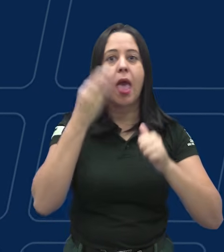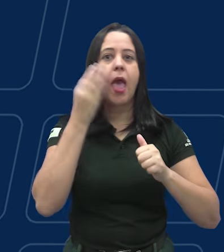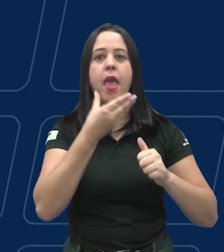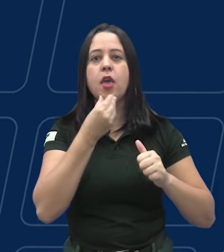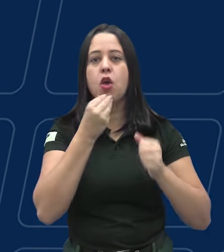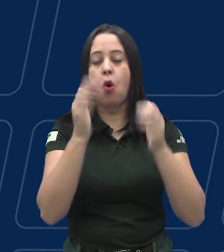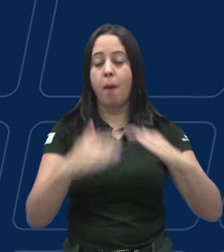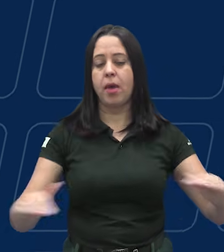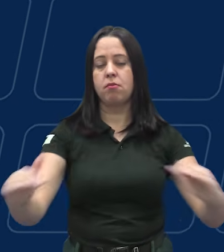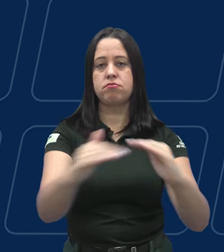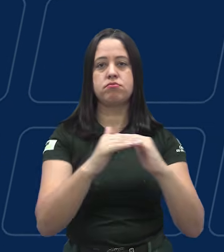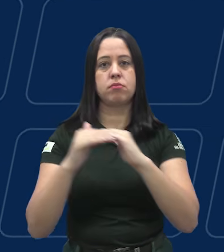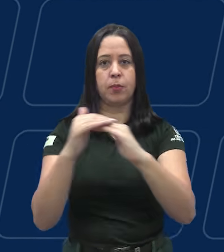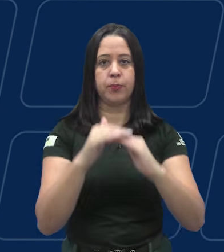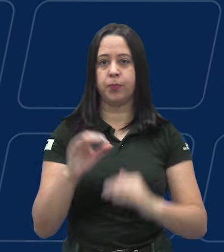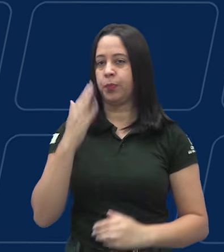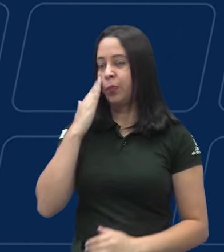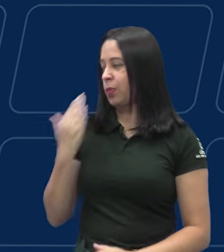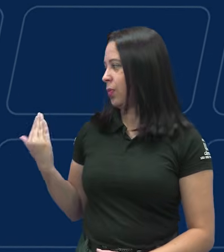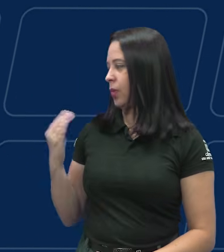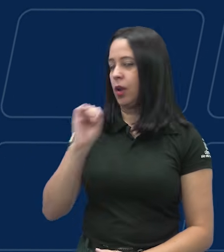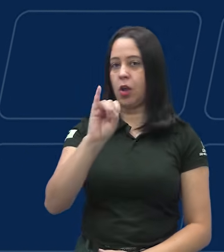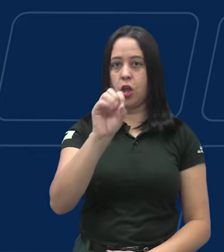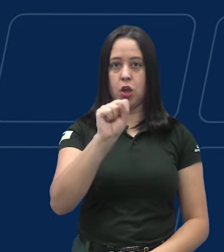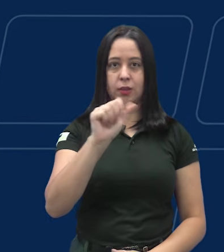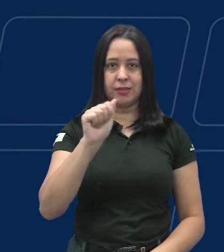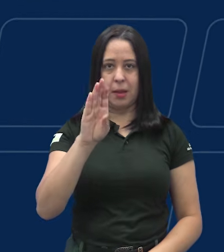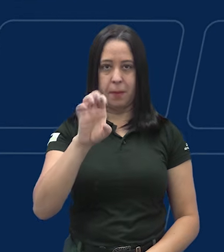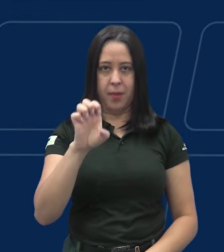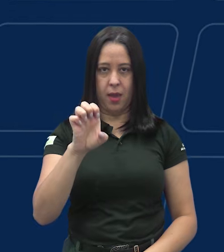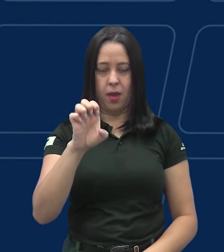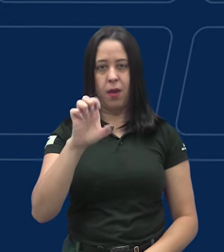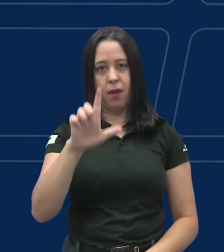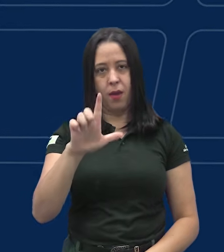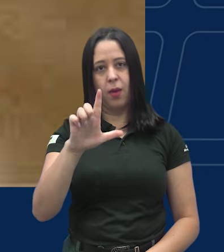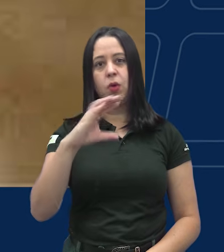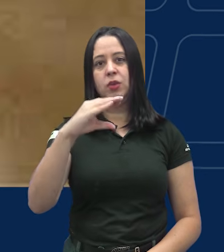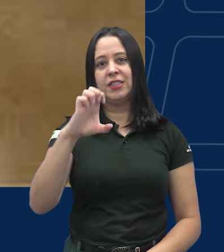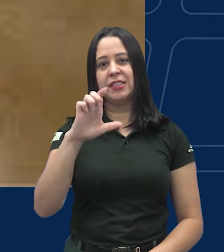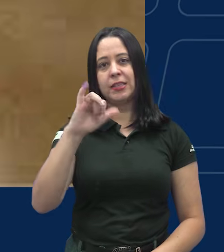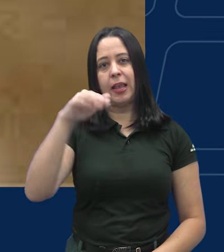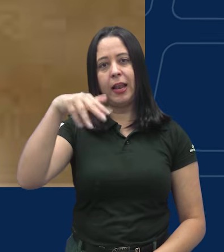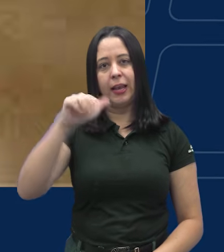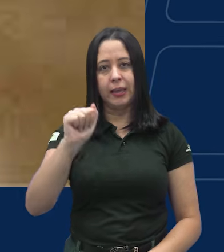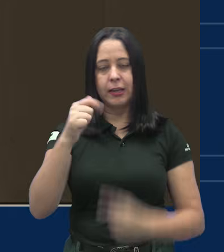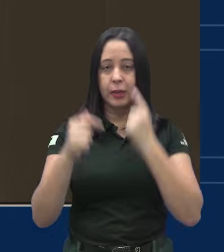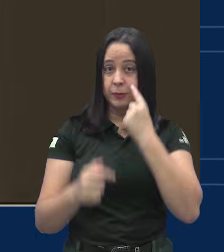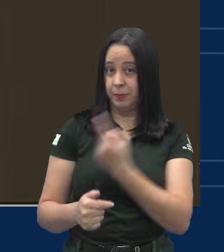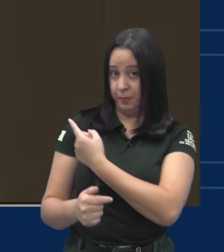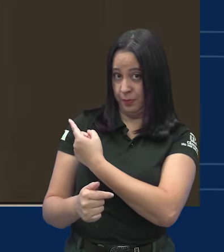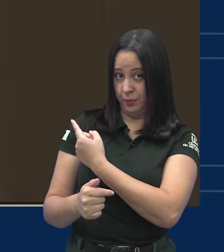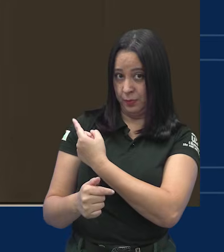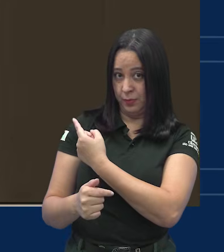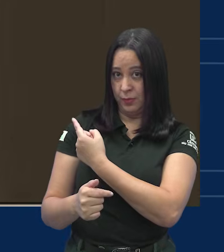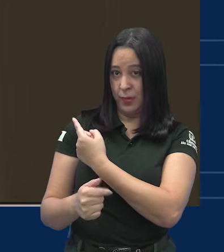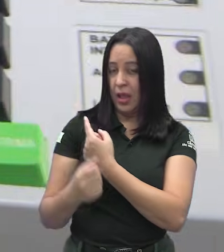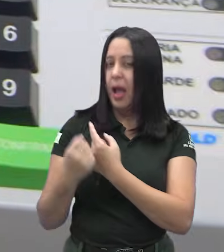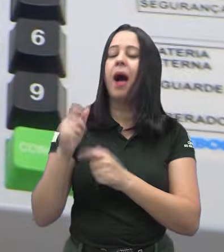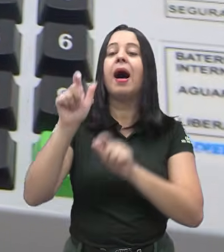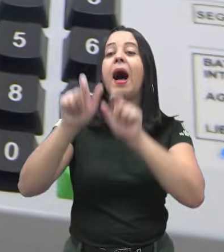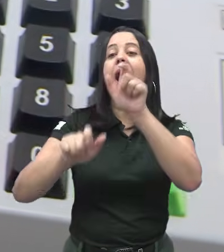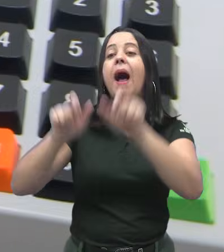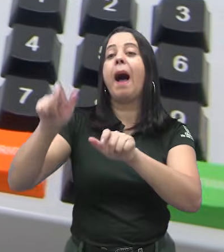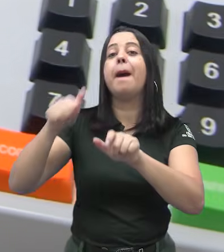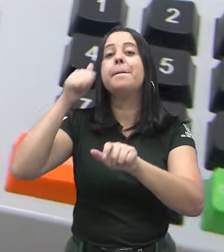e mulheres nas eleições. Isabel de Souza Matos, Berta Lutz, Celina Guimarães e Alzira Soriano